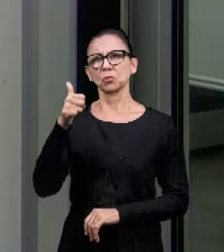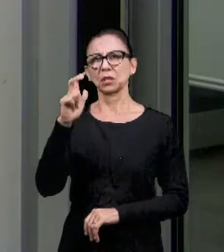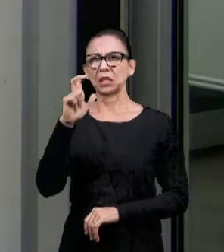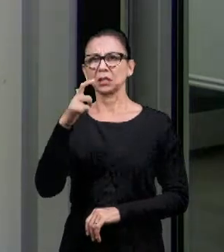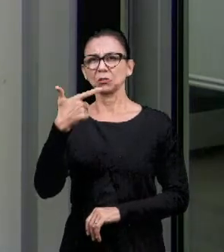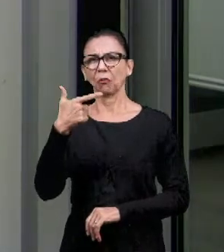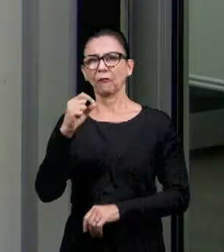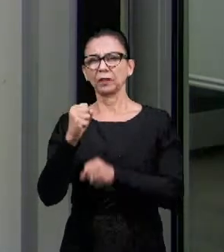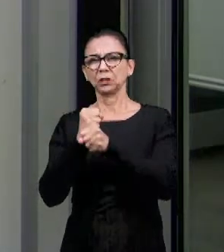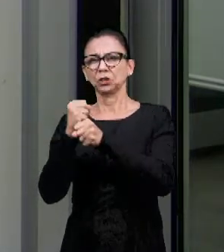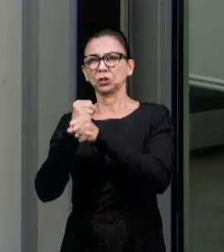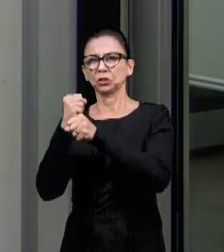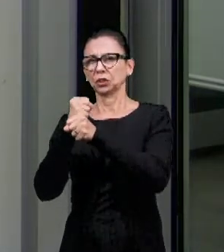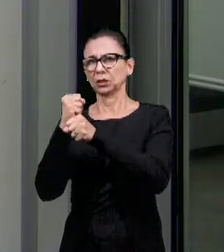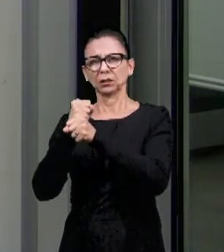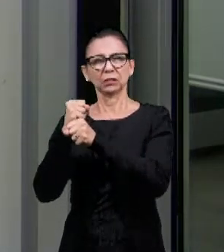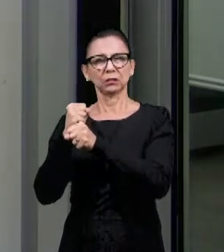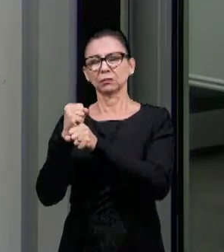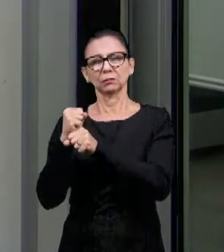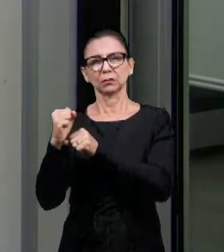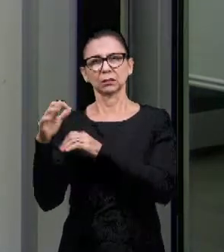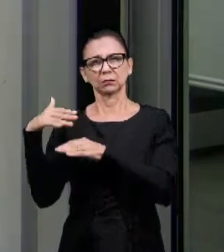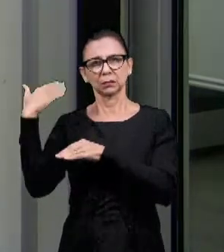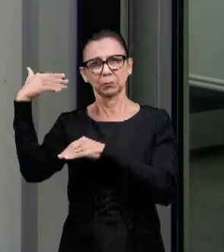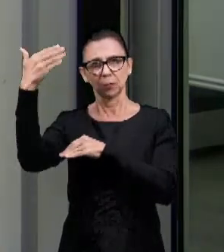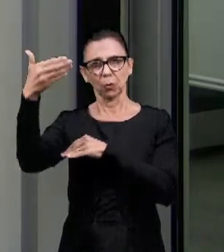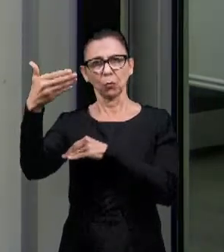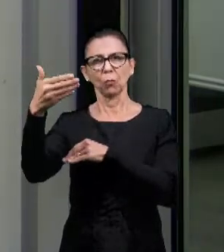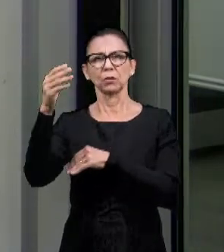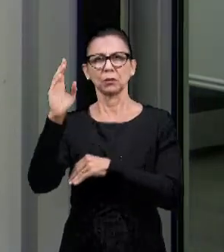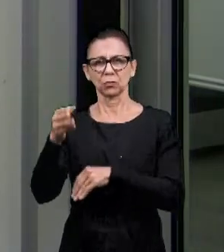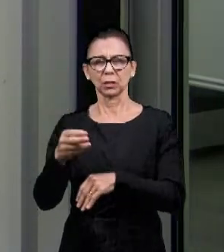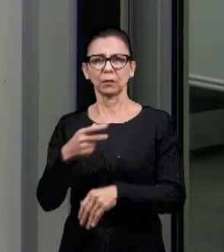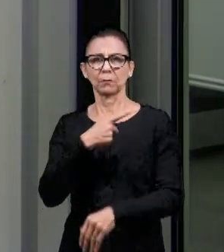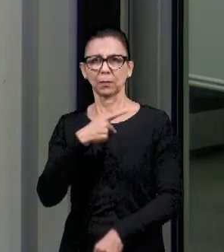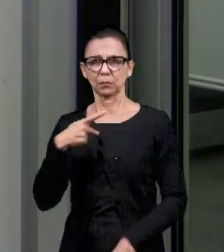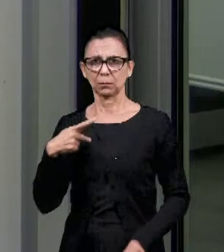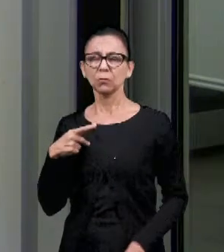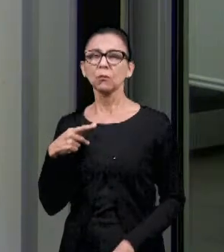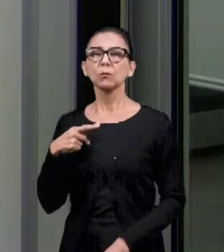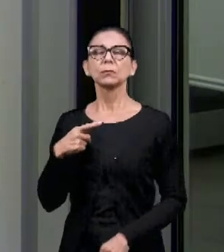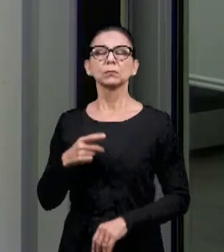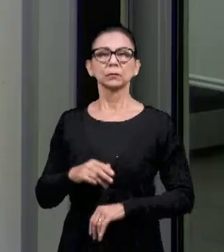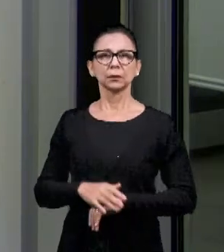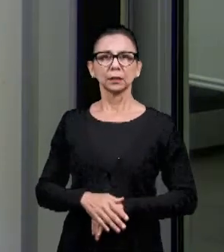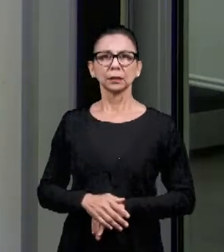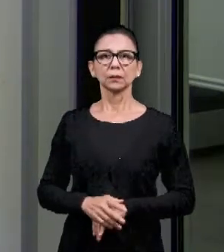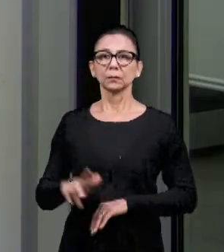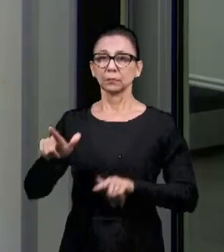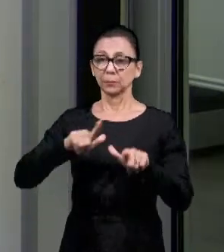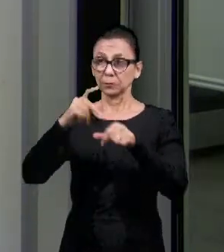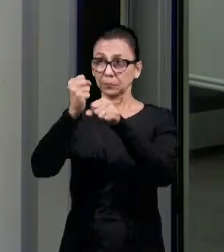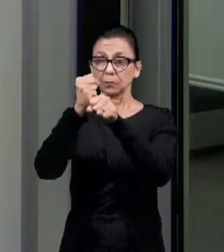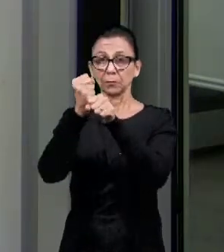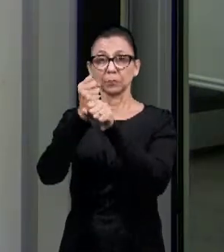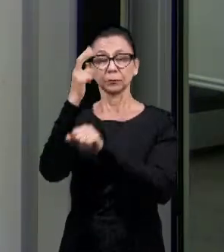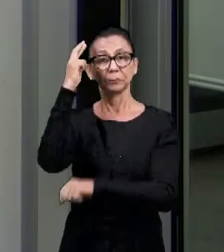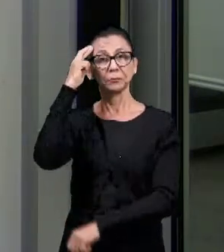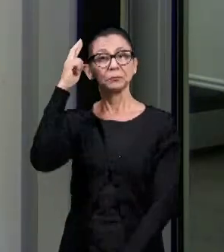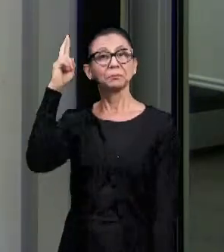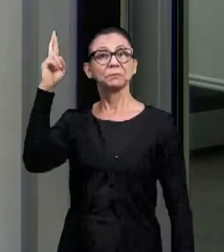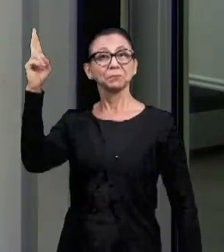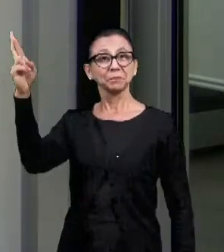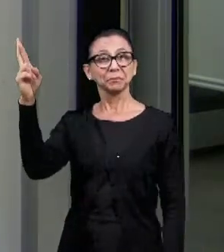estava no ministério, já estava sendo usado pelo Senhor, né? Na obra. E foi